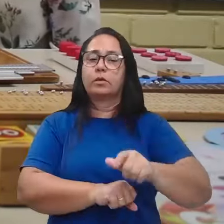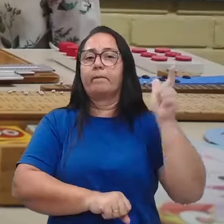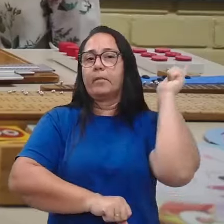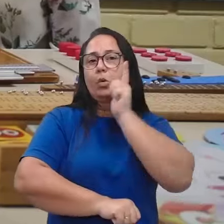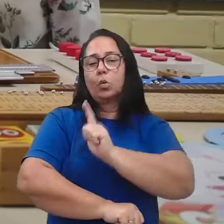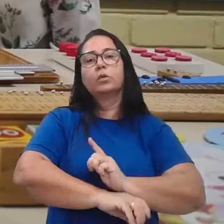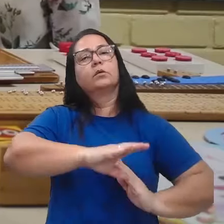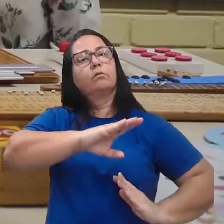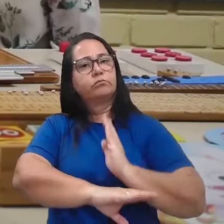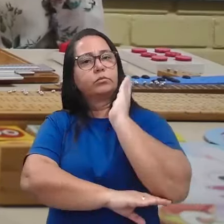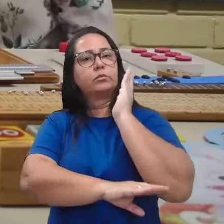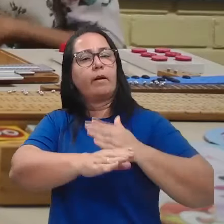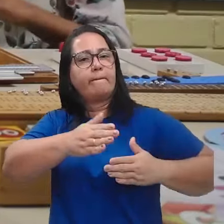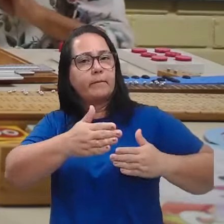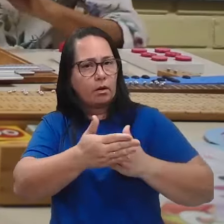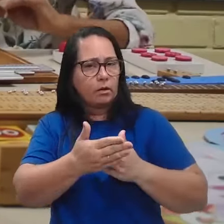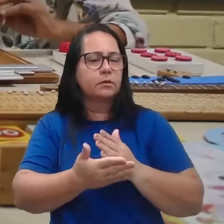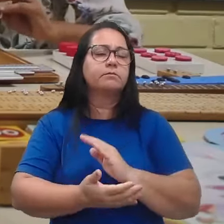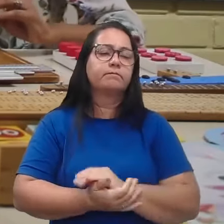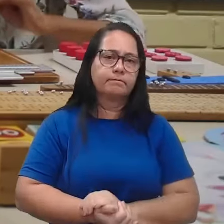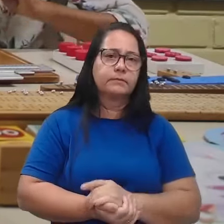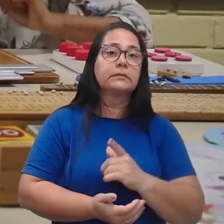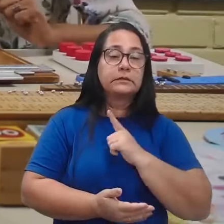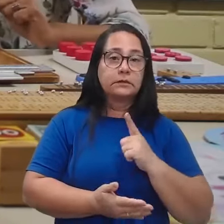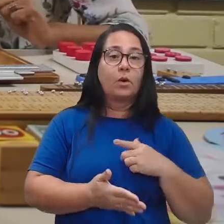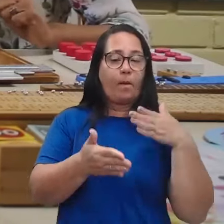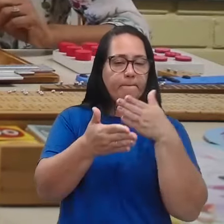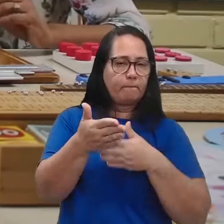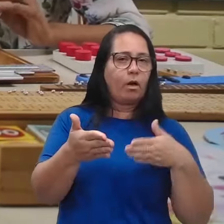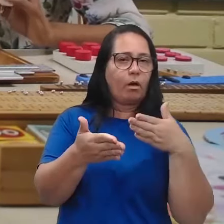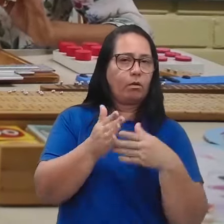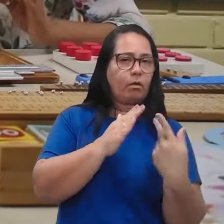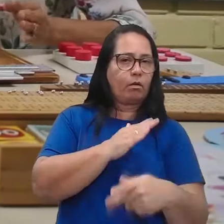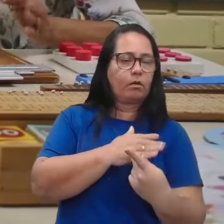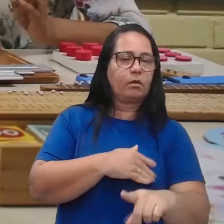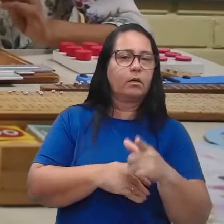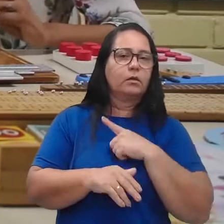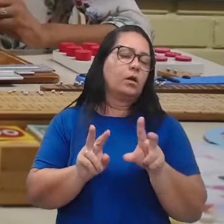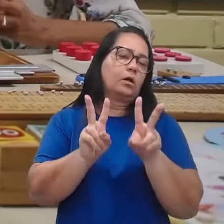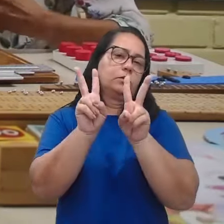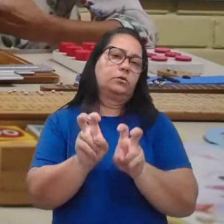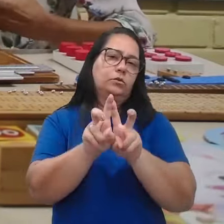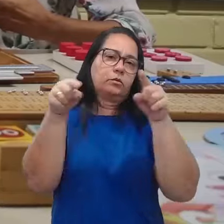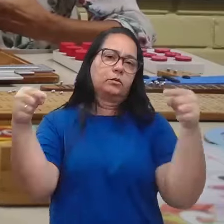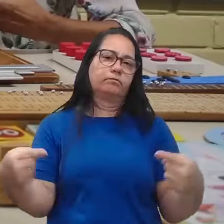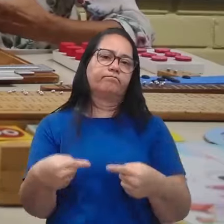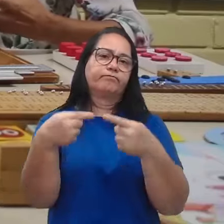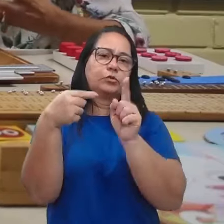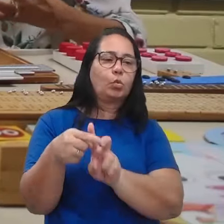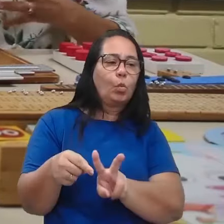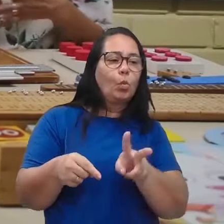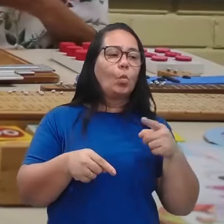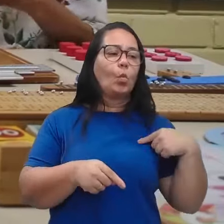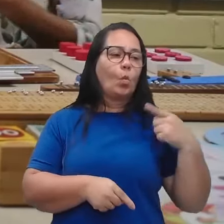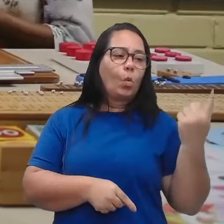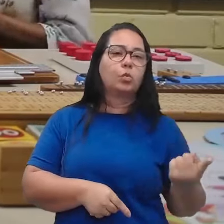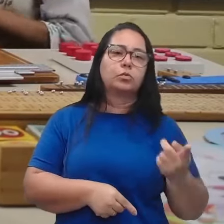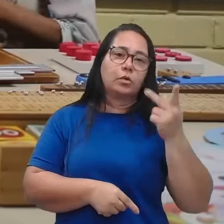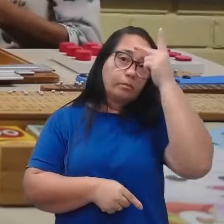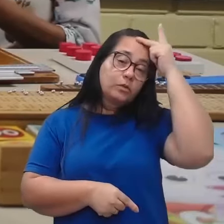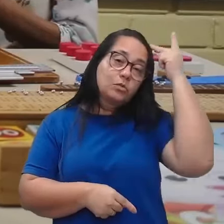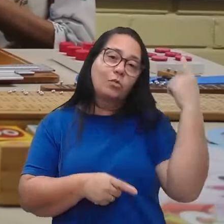barreiras? Uma das grandes barreiras que nós temos aqui é em relação ao luto, porque ninguém está